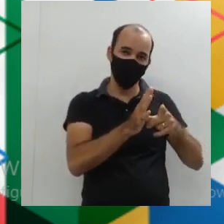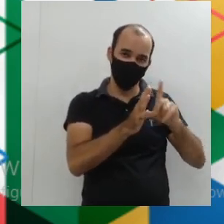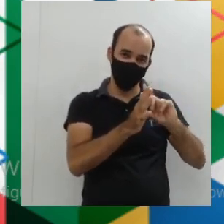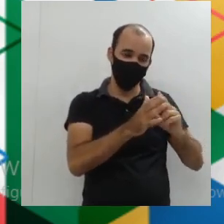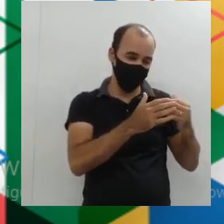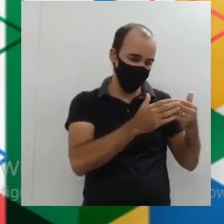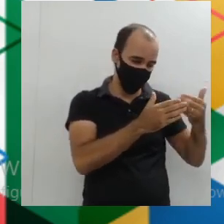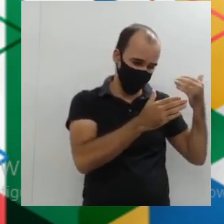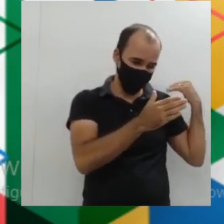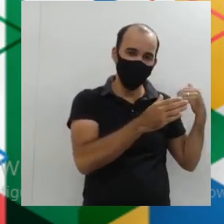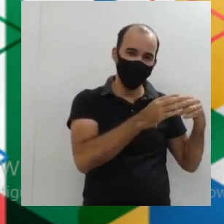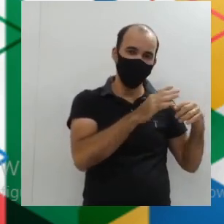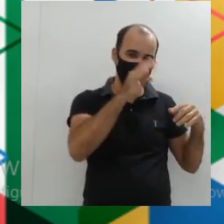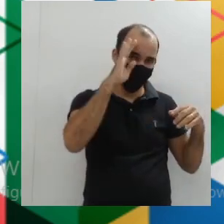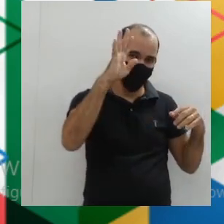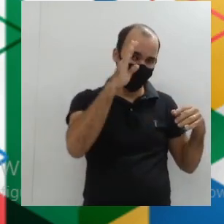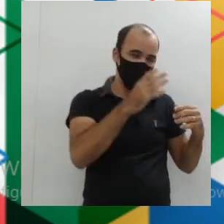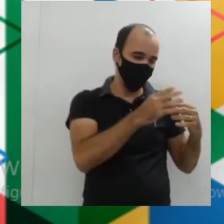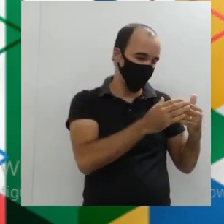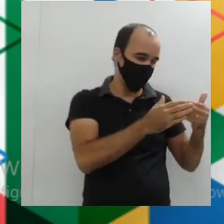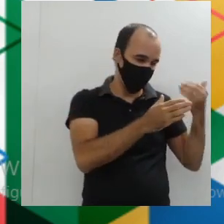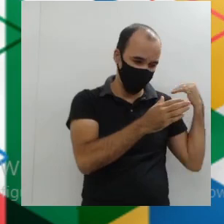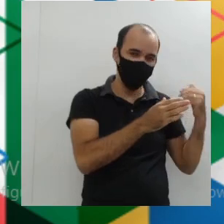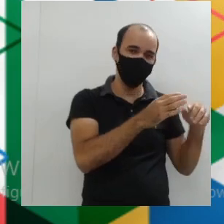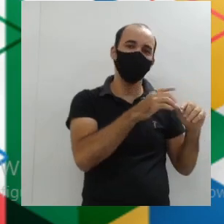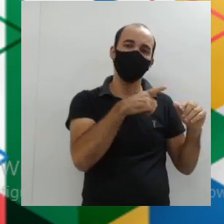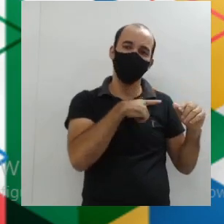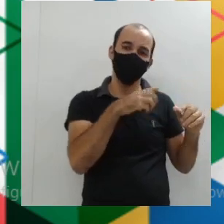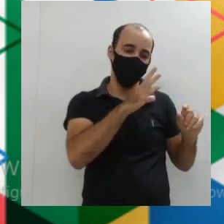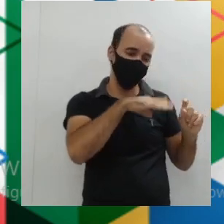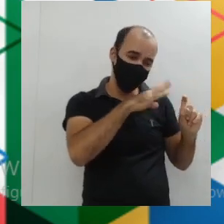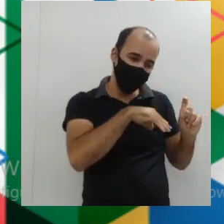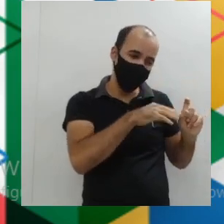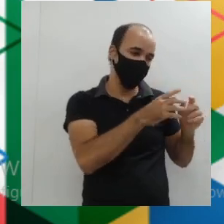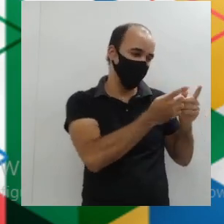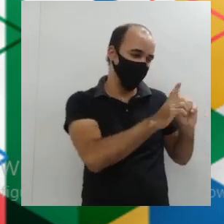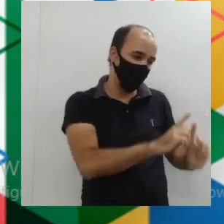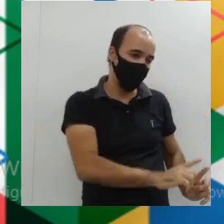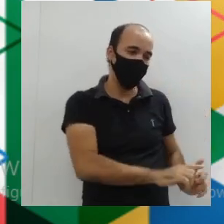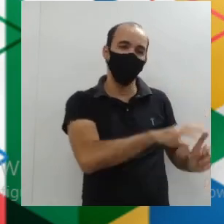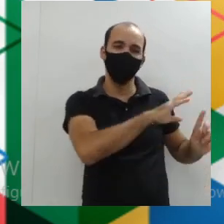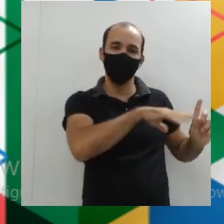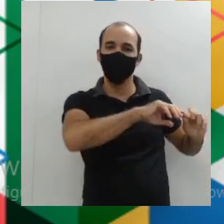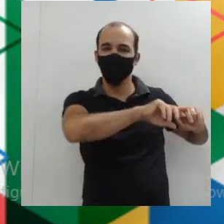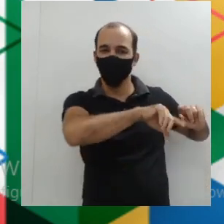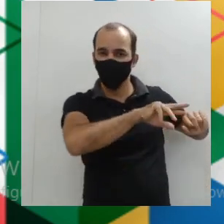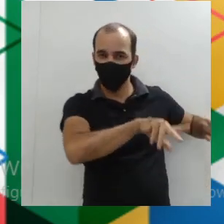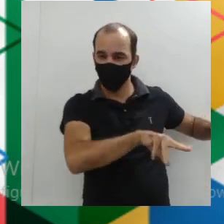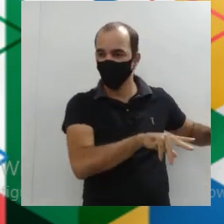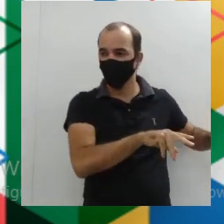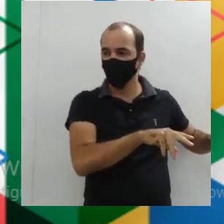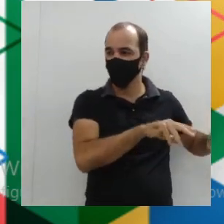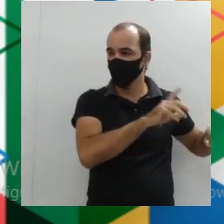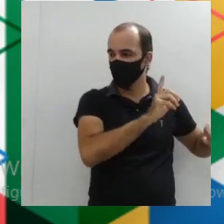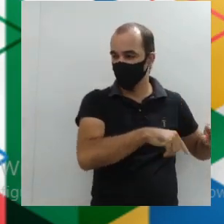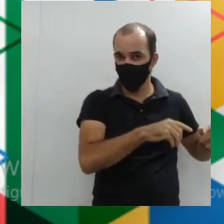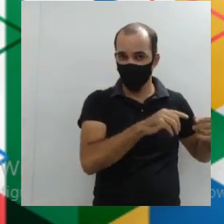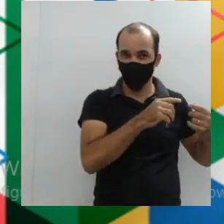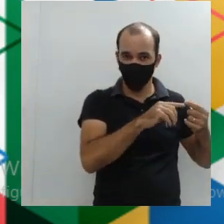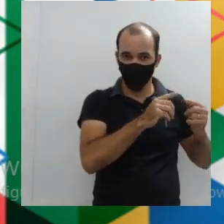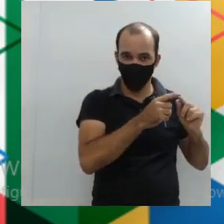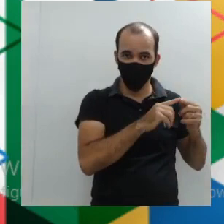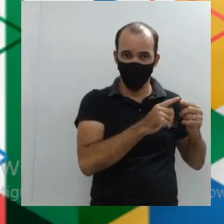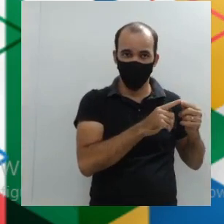uma razão, a buscar alguma coisa ali em relação a uma visão diferente do mundo que aconteceu ali